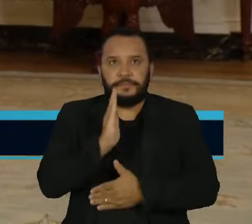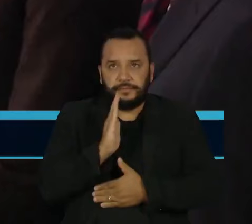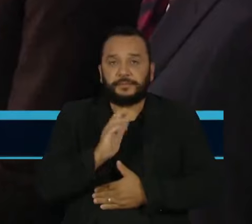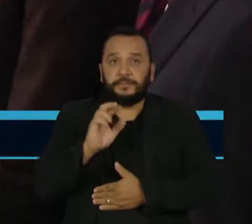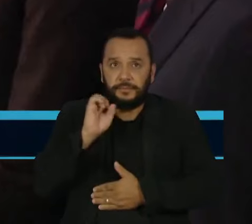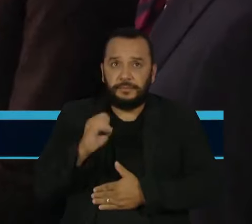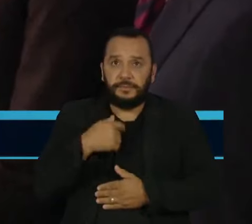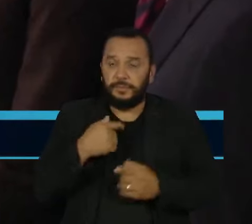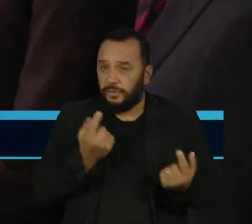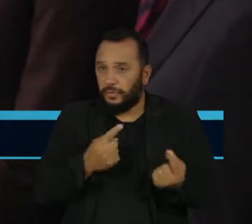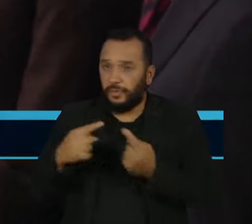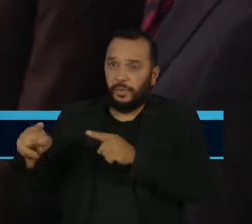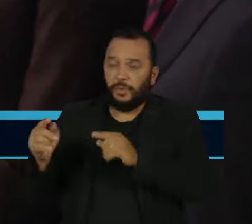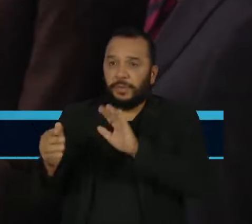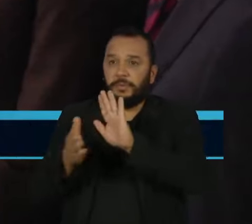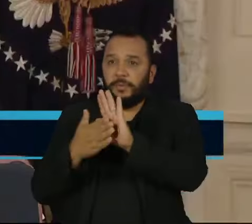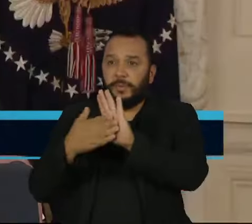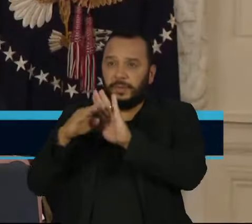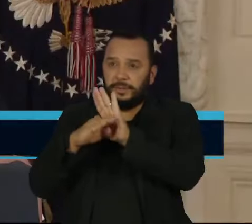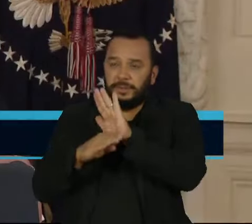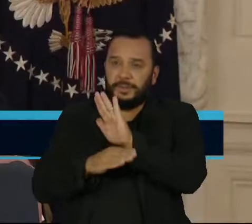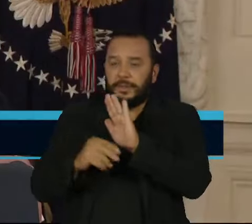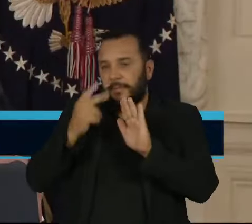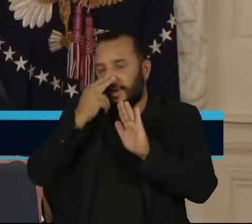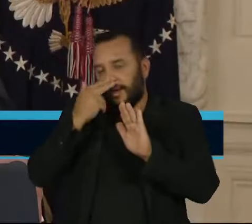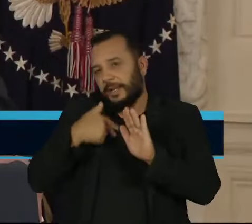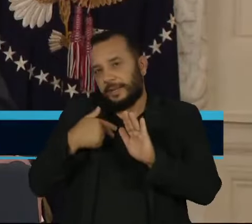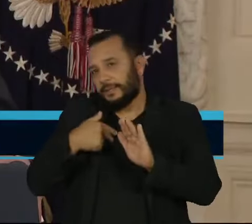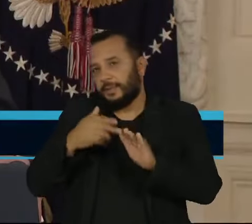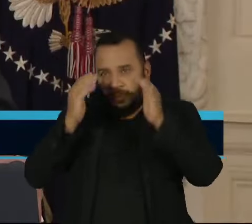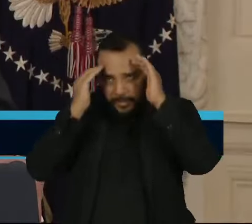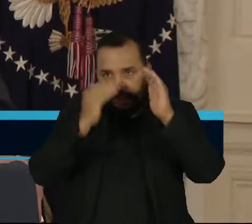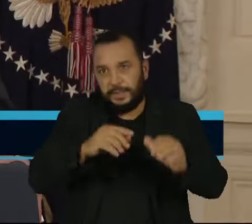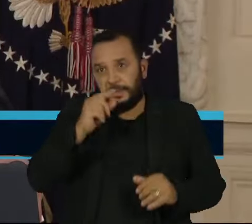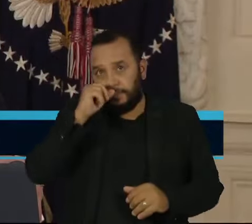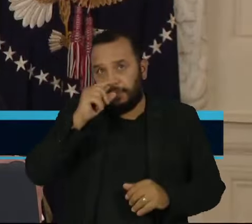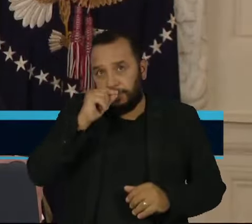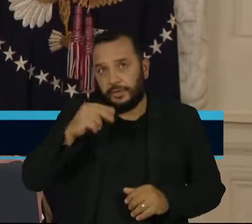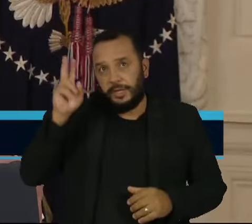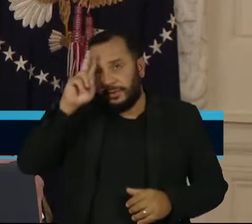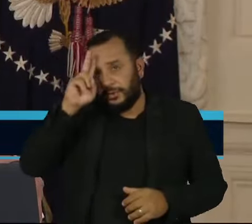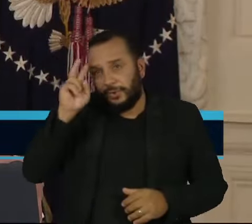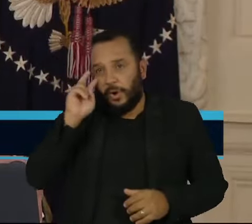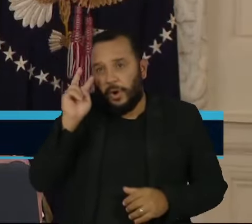se opor ao pacote é fazer o jogo de Putin a história está vendo finalizou